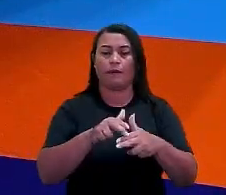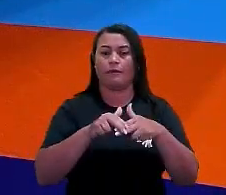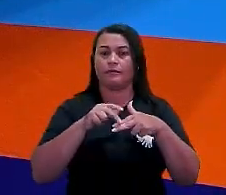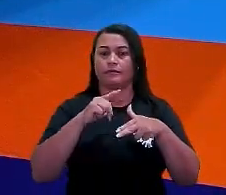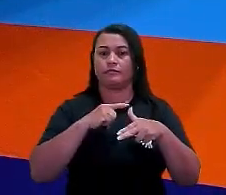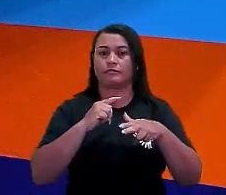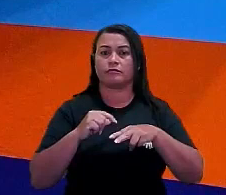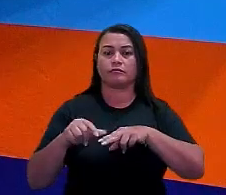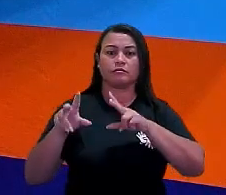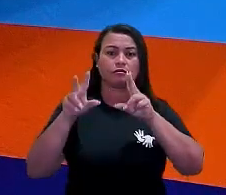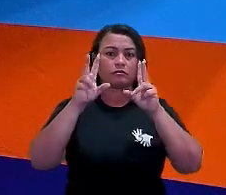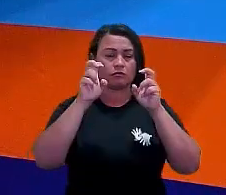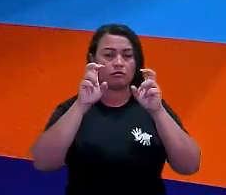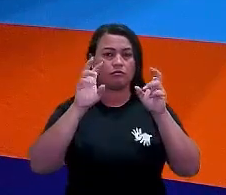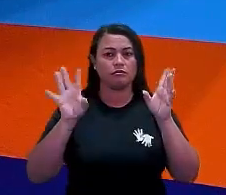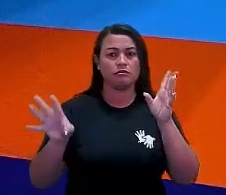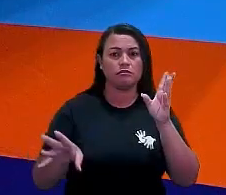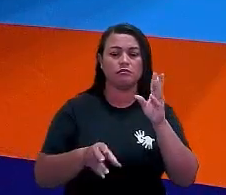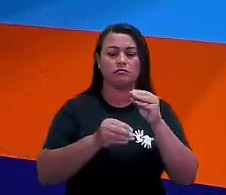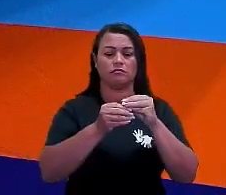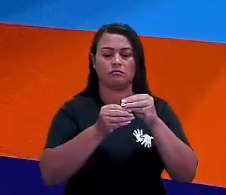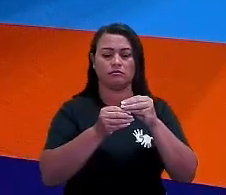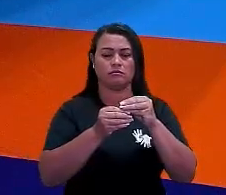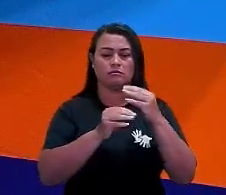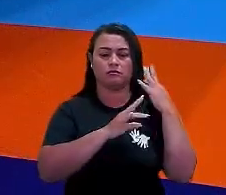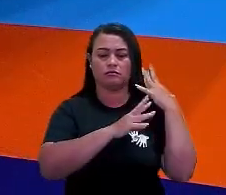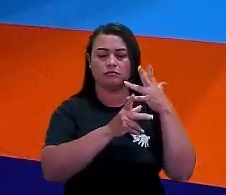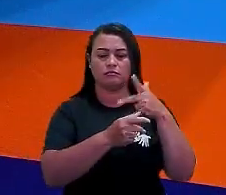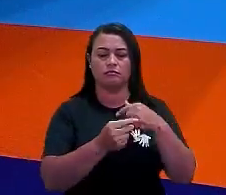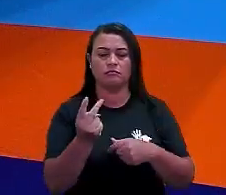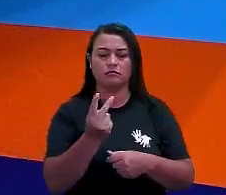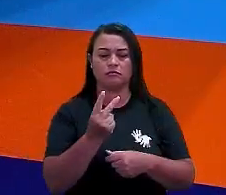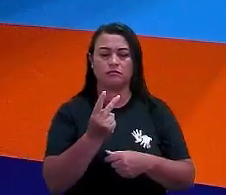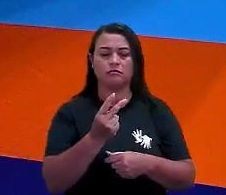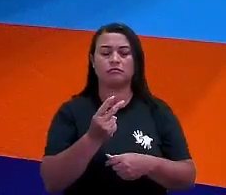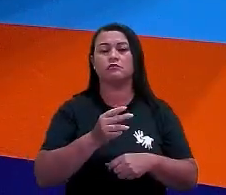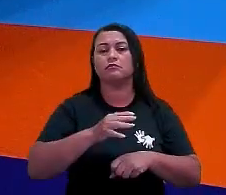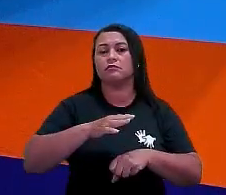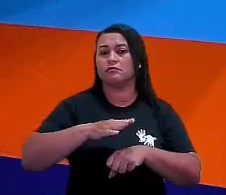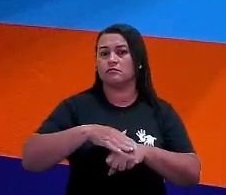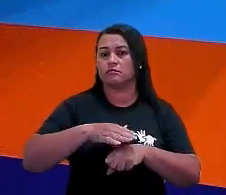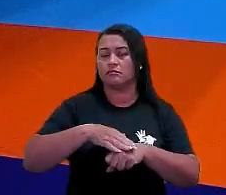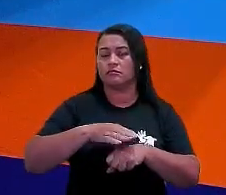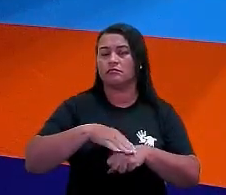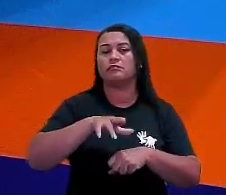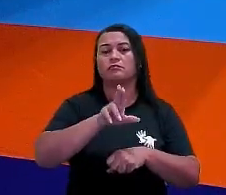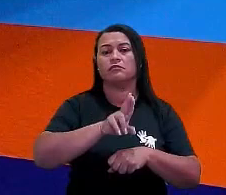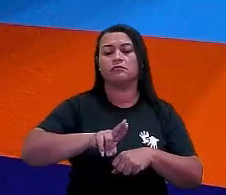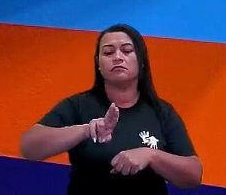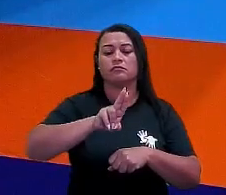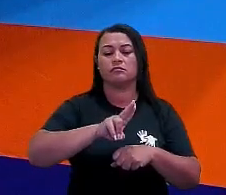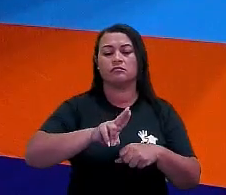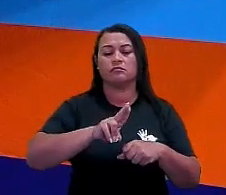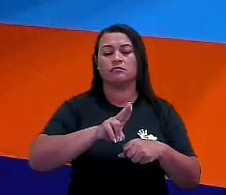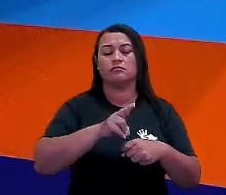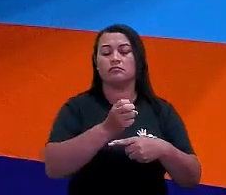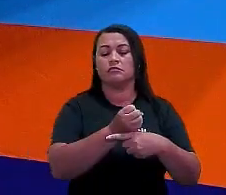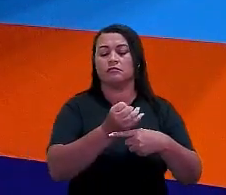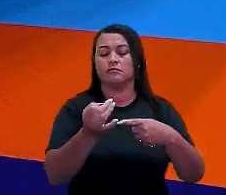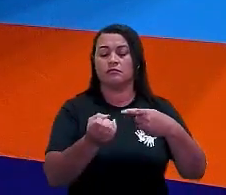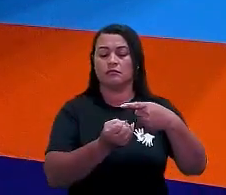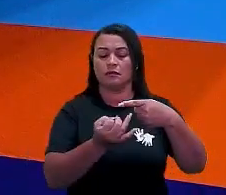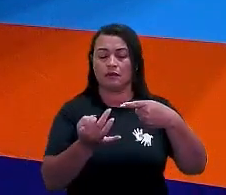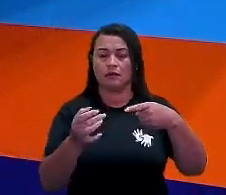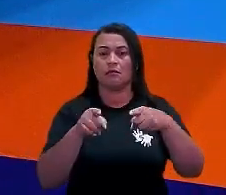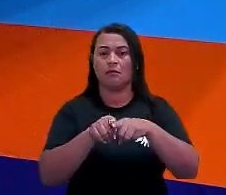se completam e aí a gente precisa revisar os dois juntos, tá? Então, a partir do momento que eu estiver revisando a fração, a gente vai estar revisando também